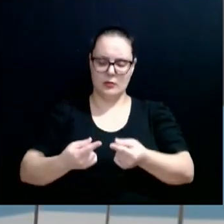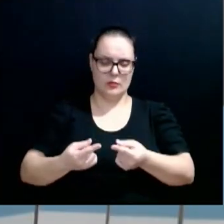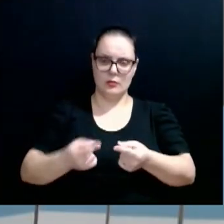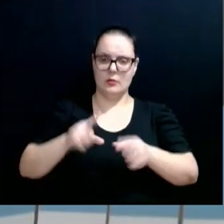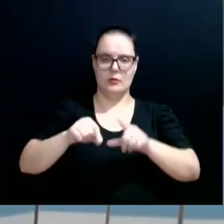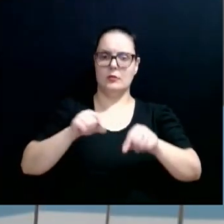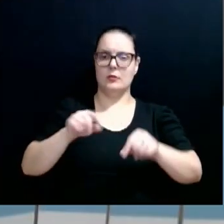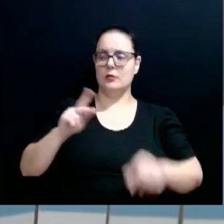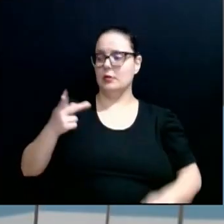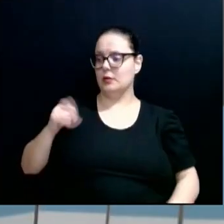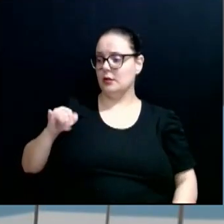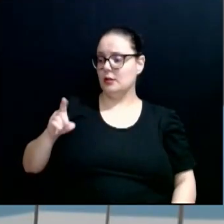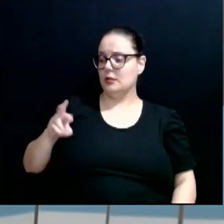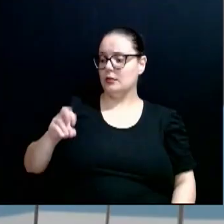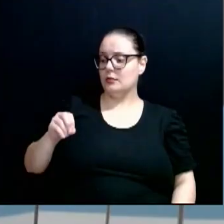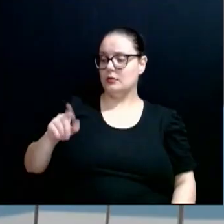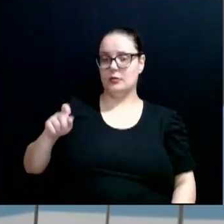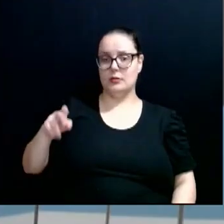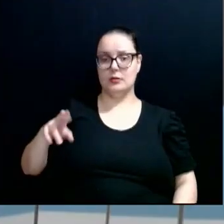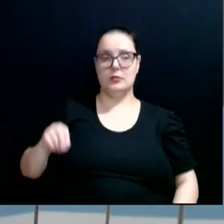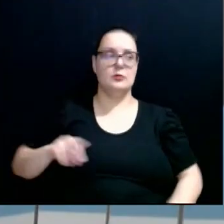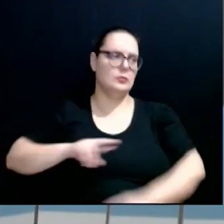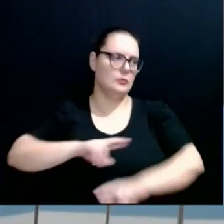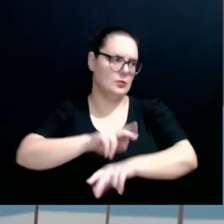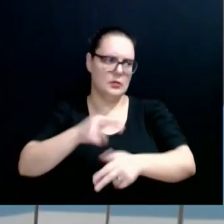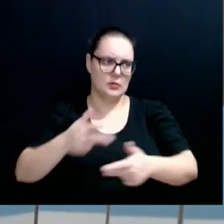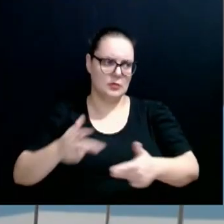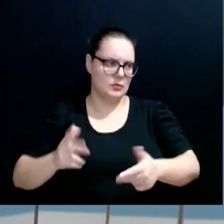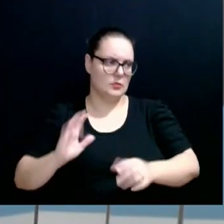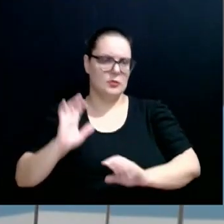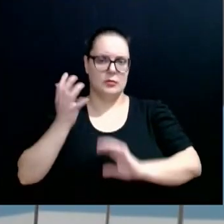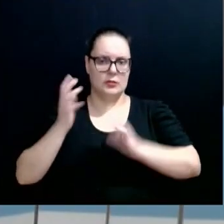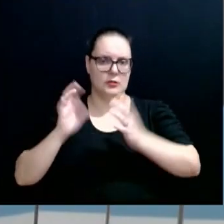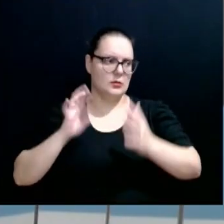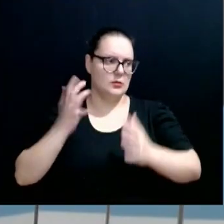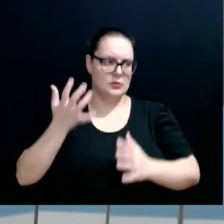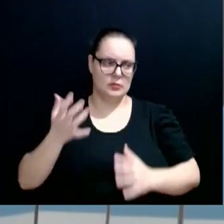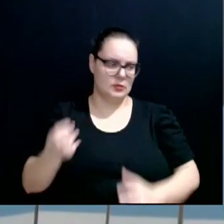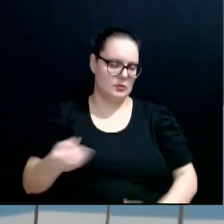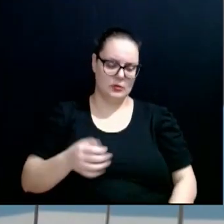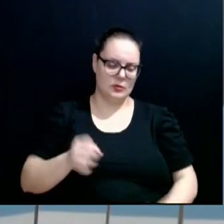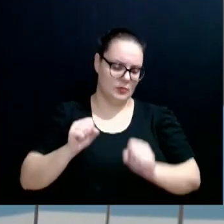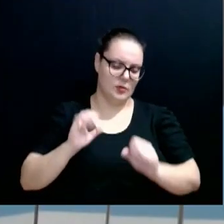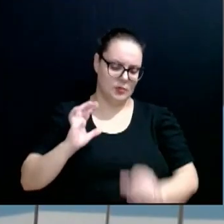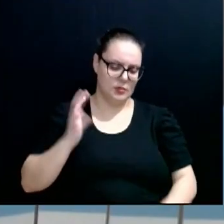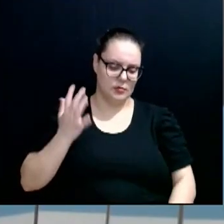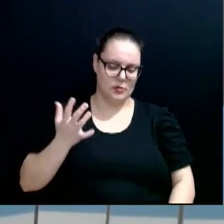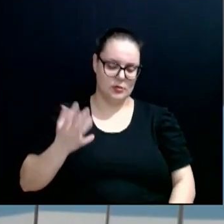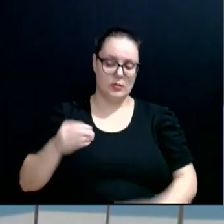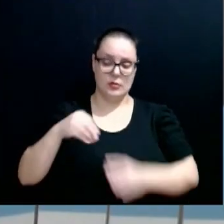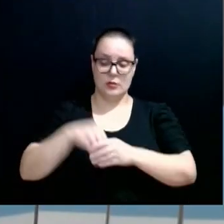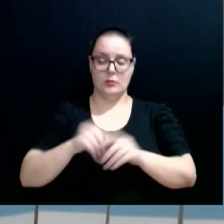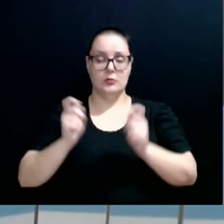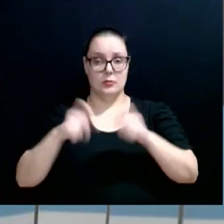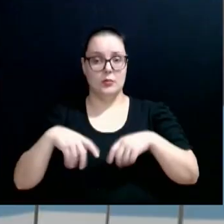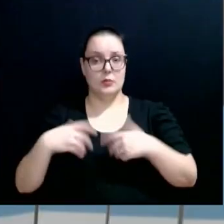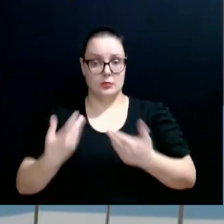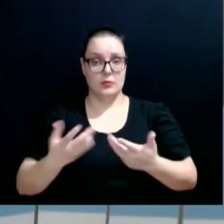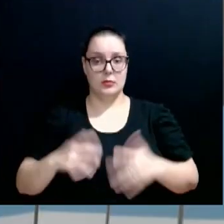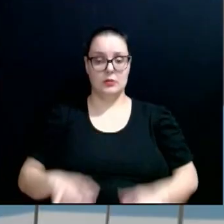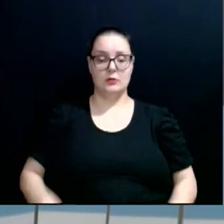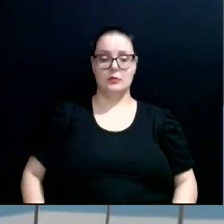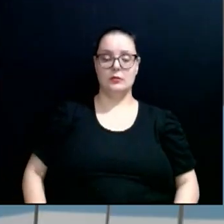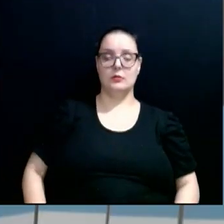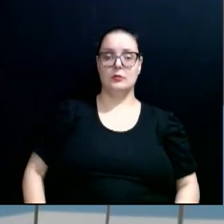no futuro, pode ter muita coisa nova aí. Então isso tá dentro ali essa possibilidade dentro do edital. Okay. E o